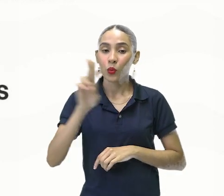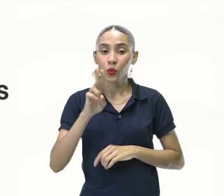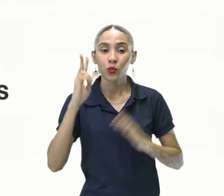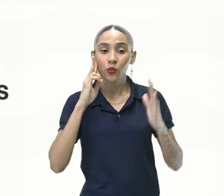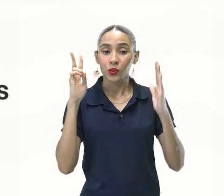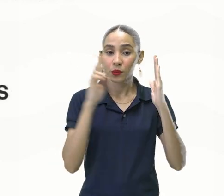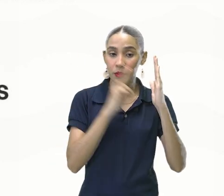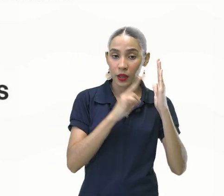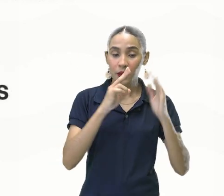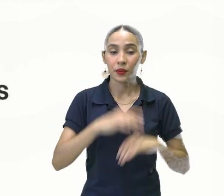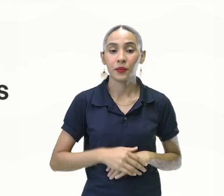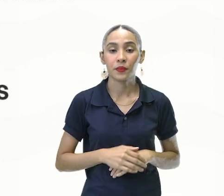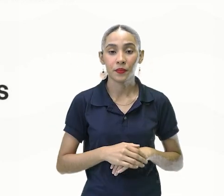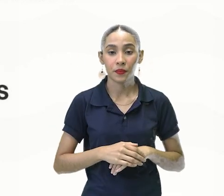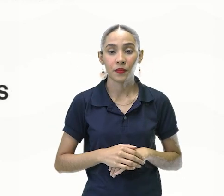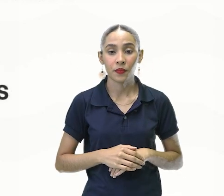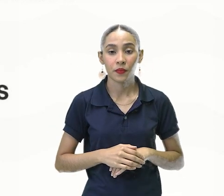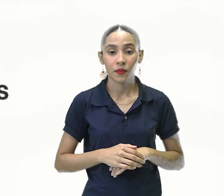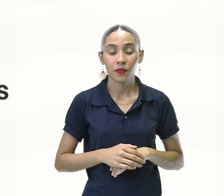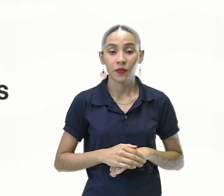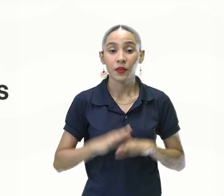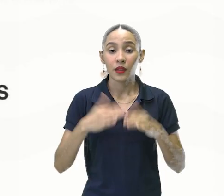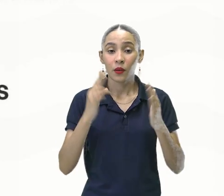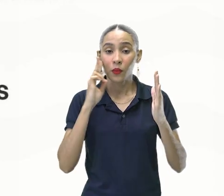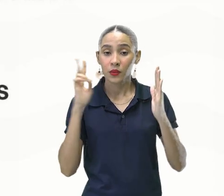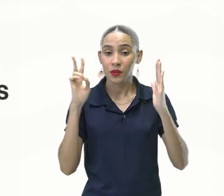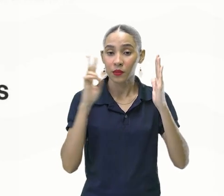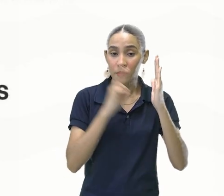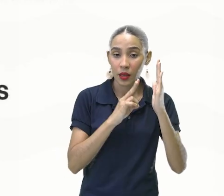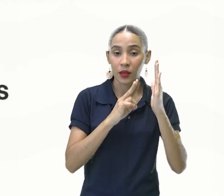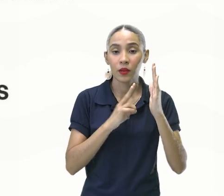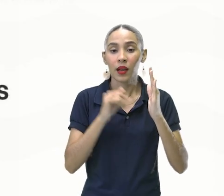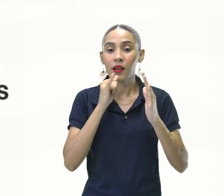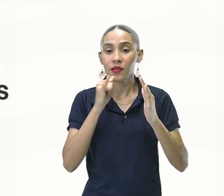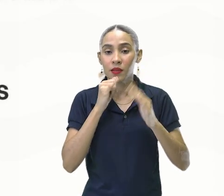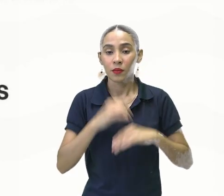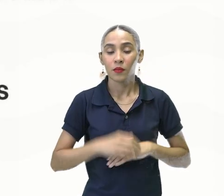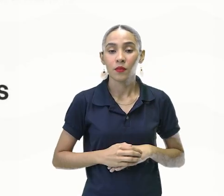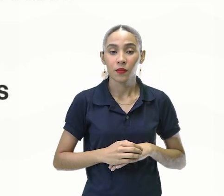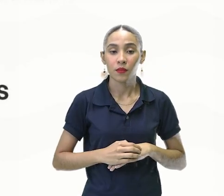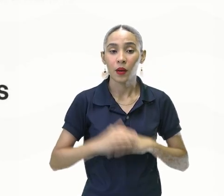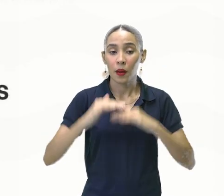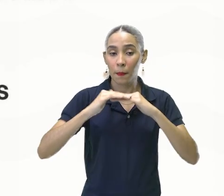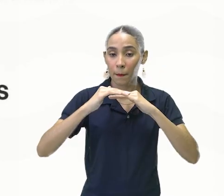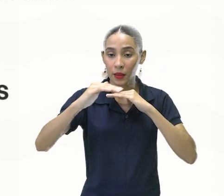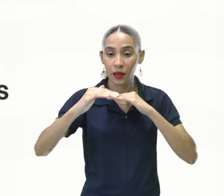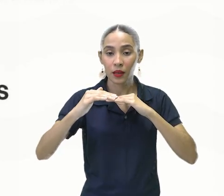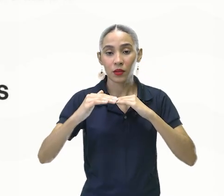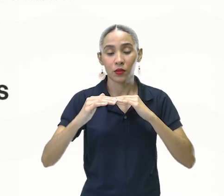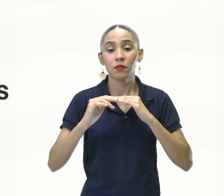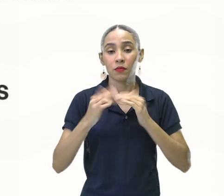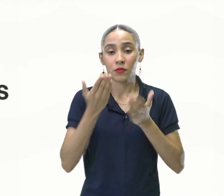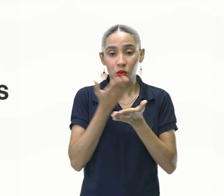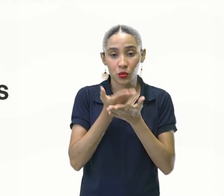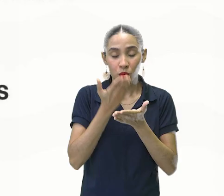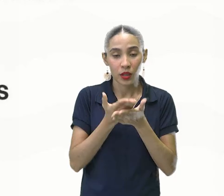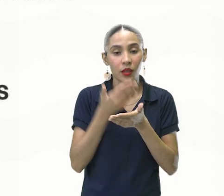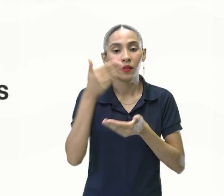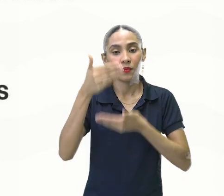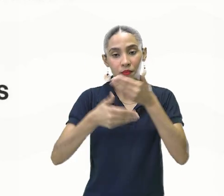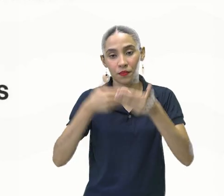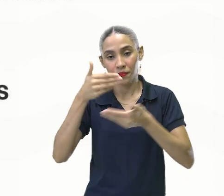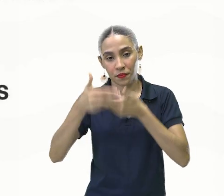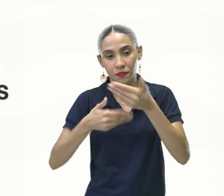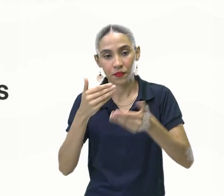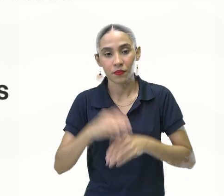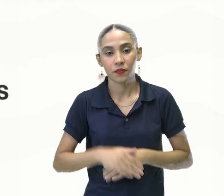e utilização dos espelhos. Os espelhos, tanto planos que nós vamos